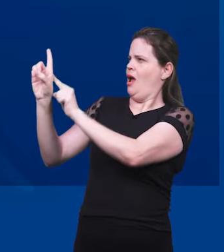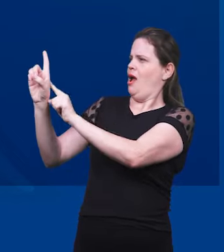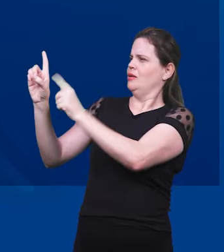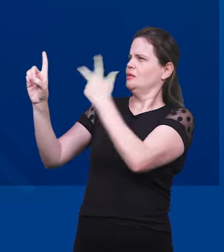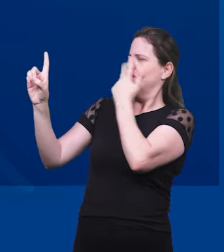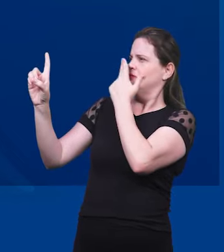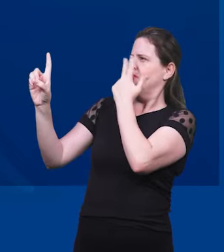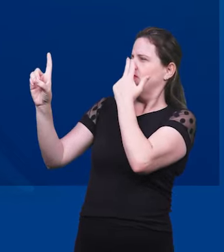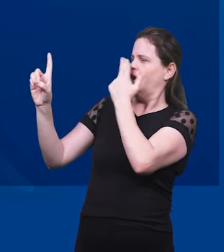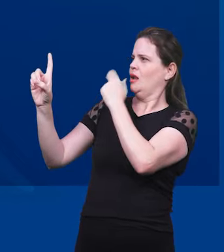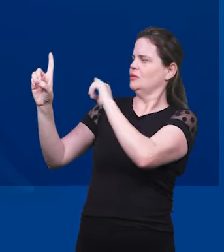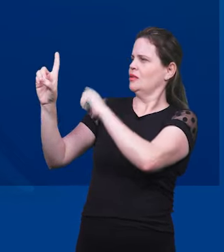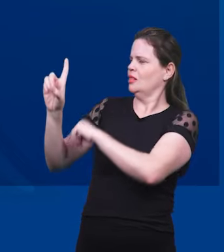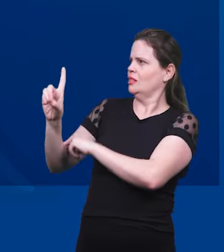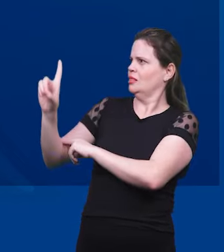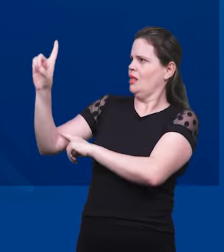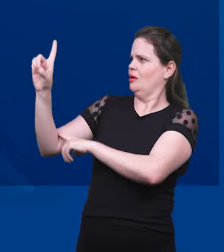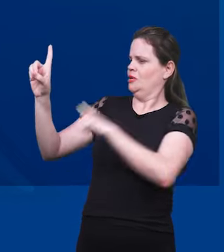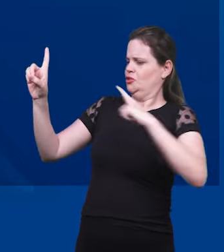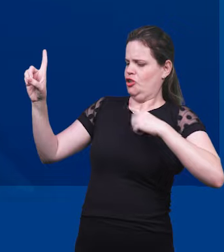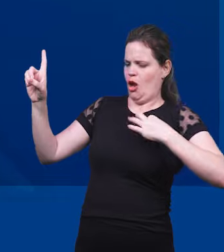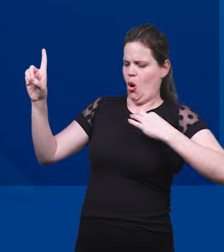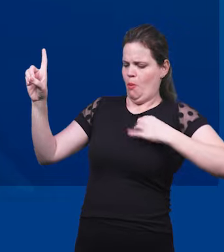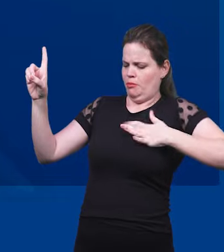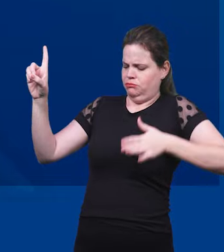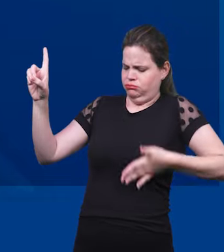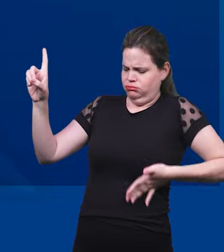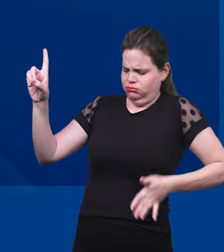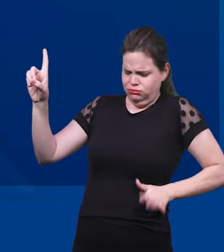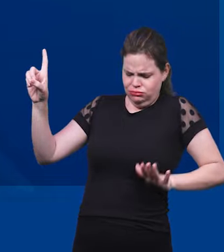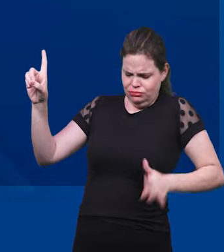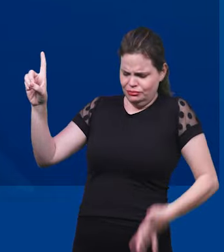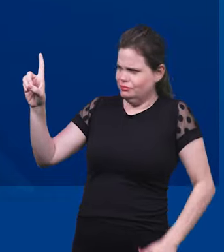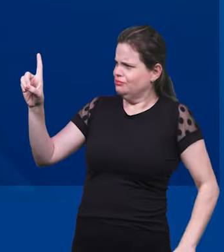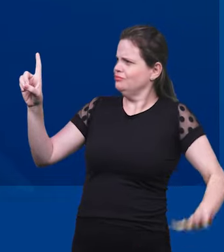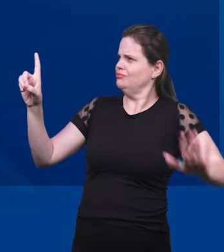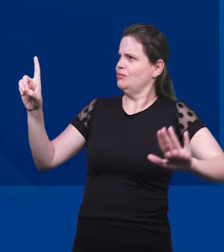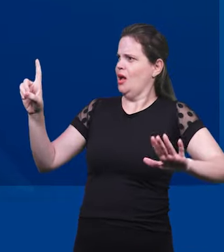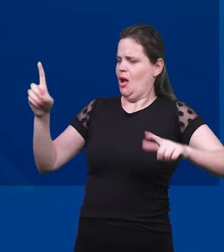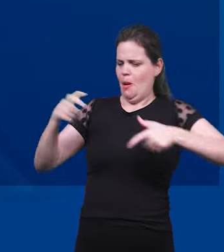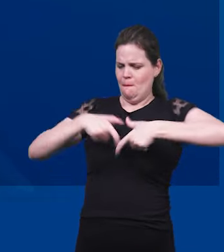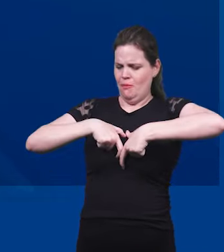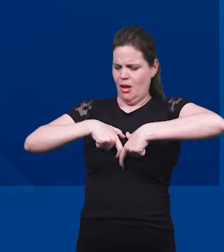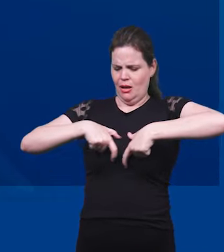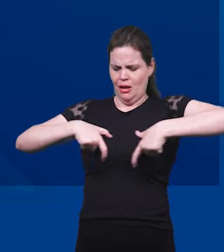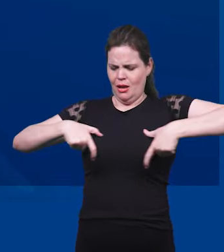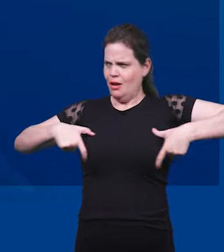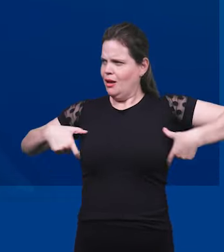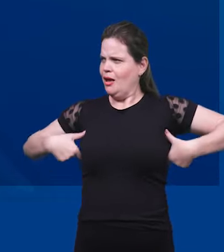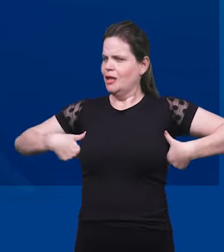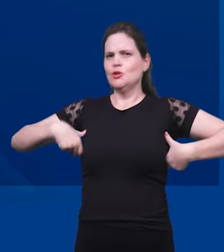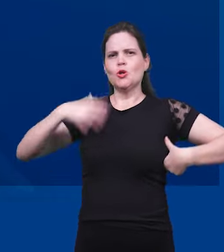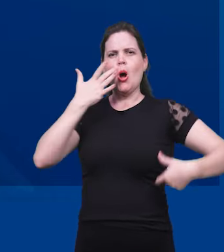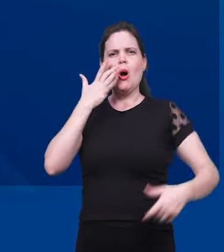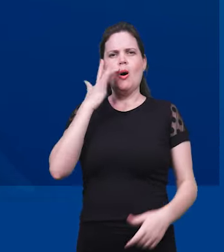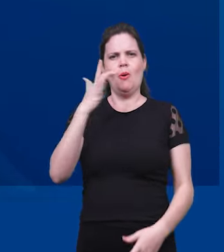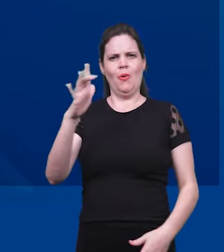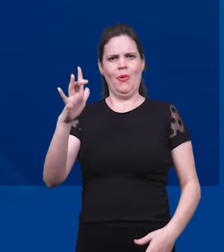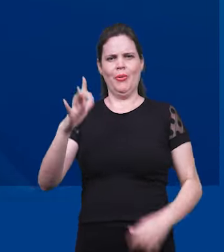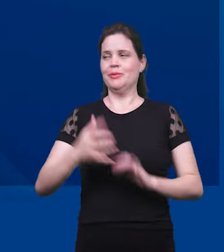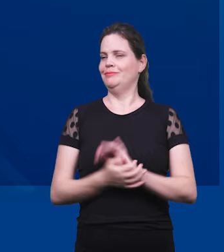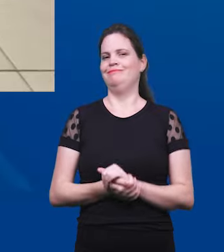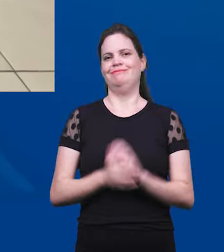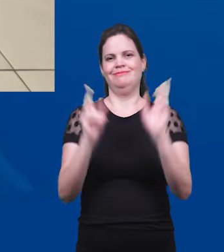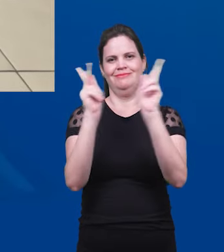do Homem, vestido até os pés de um vestido comprido, e cingido pelos peitos com um cinto de ouro. A paz,